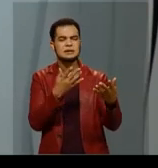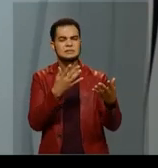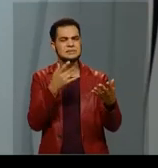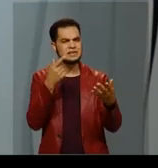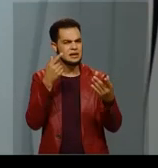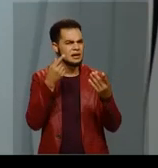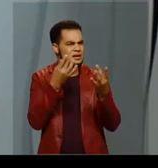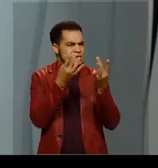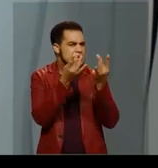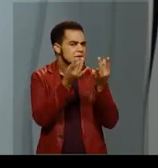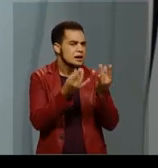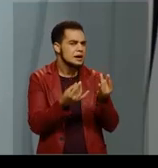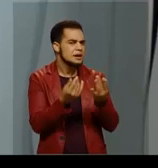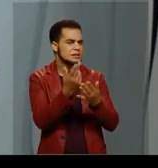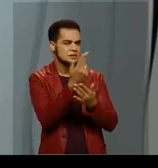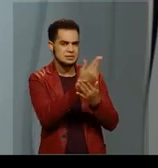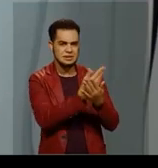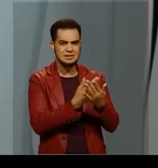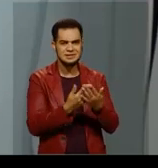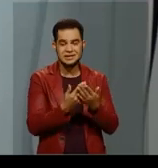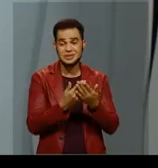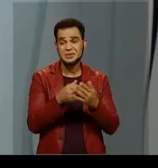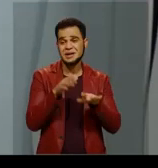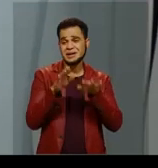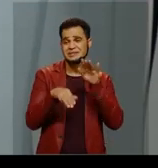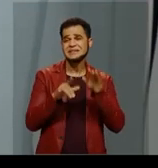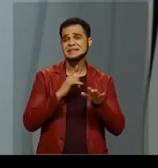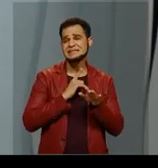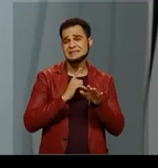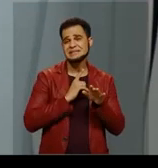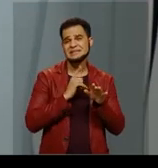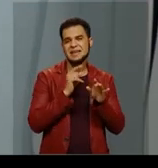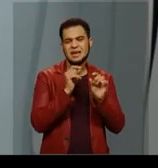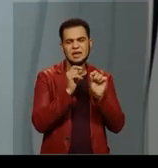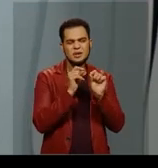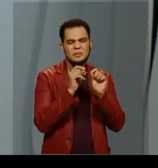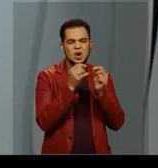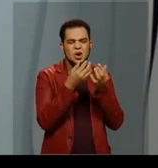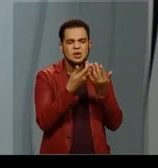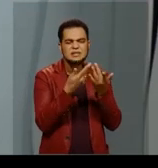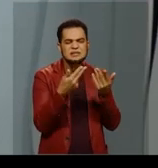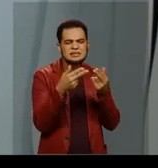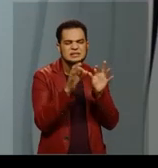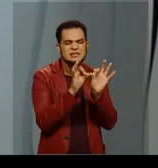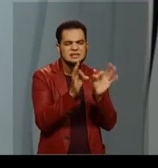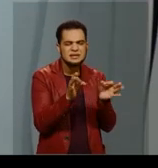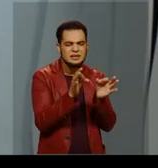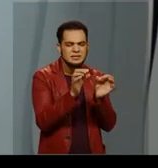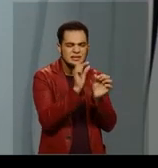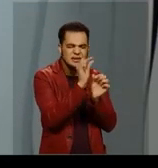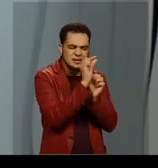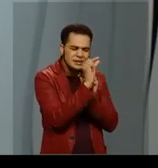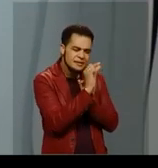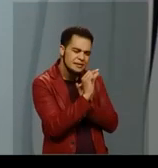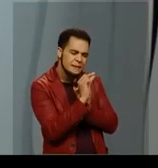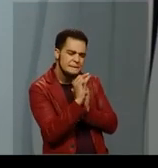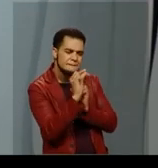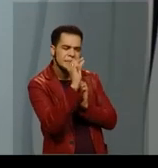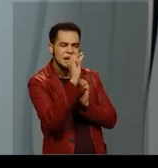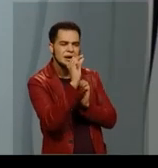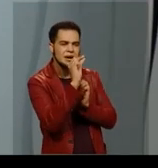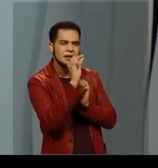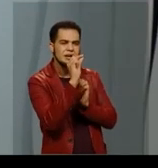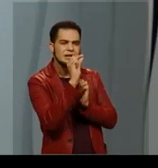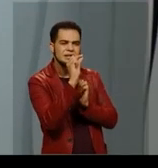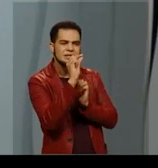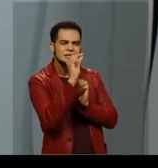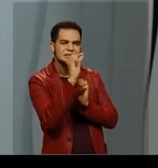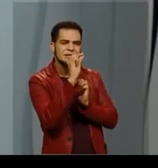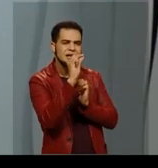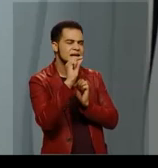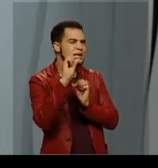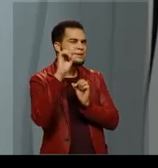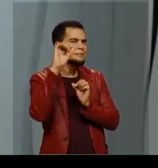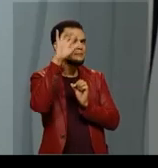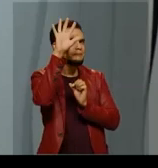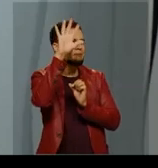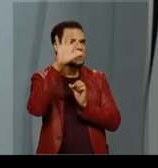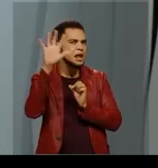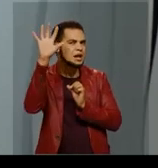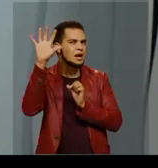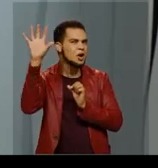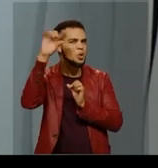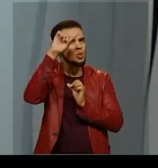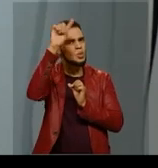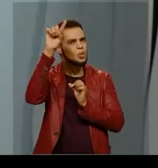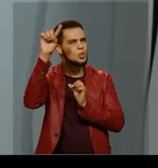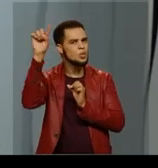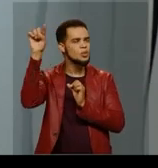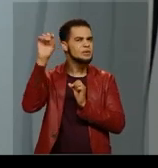dizer. Às vezes um símbolo, né, Rose? Pequeno que está em cima, aqueles símbolos da história em quadrinho que tem, balão, sei lá o que exige. Então, eu acho